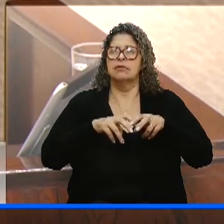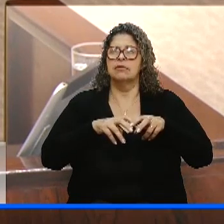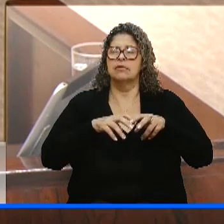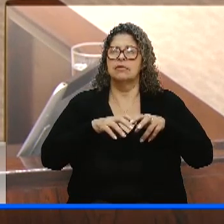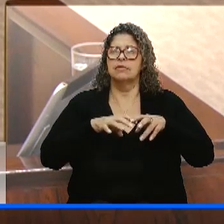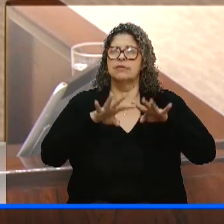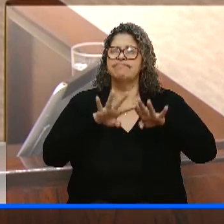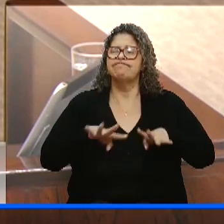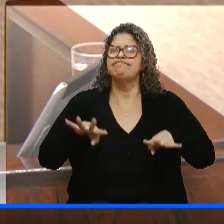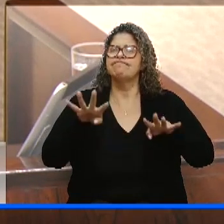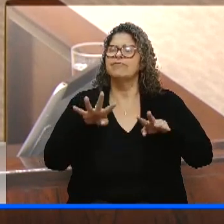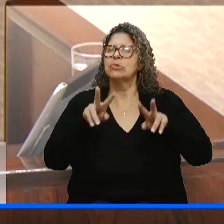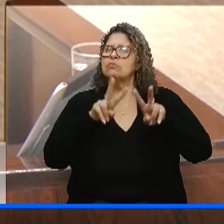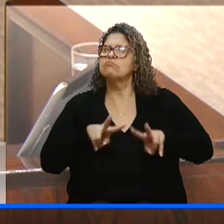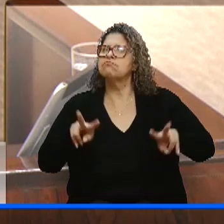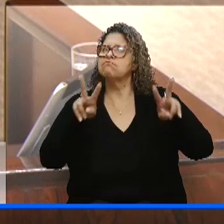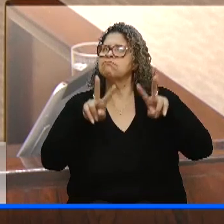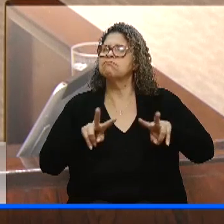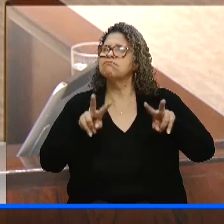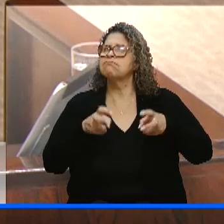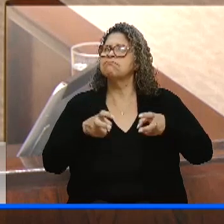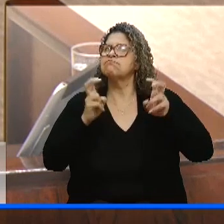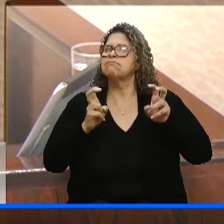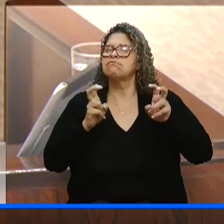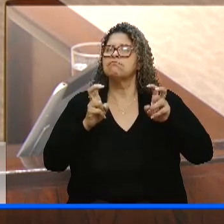como coordenador da frente parlamentar